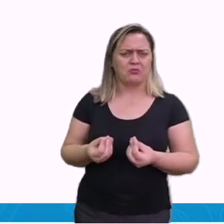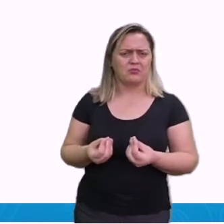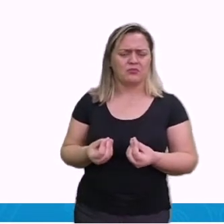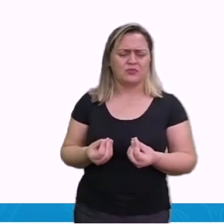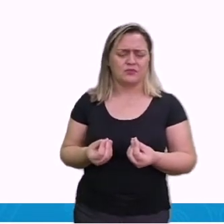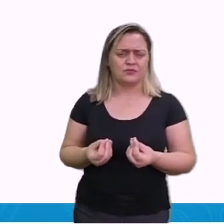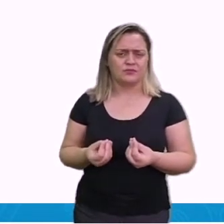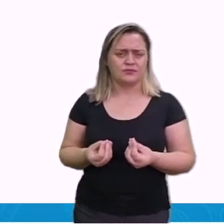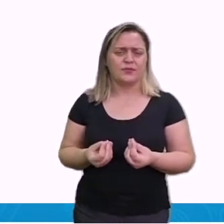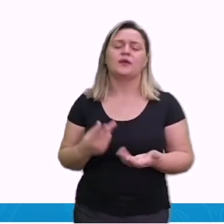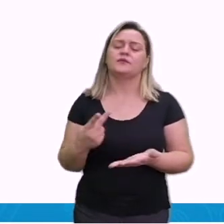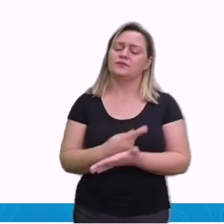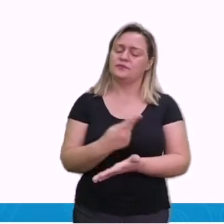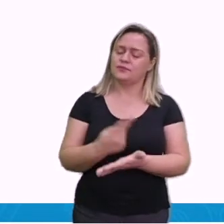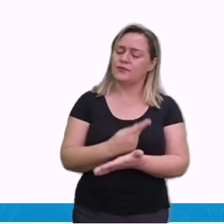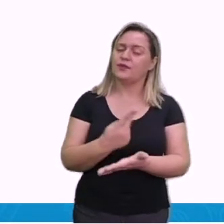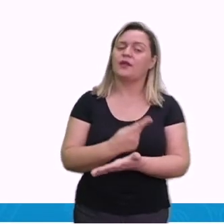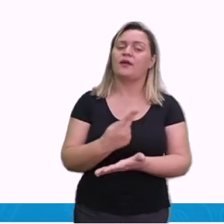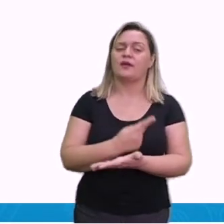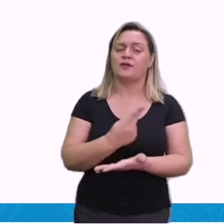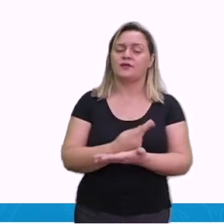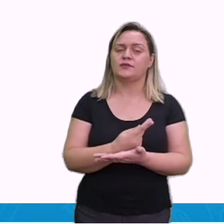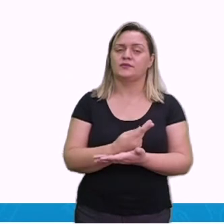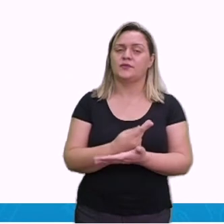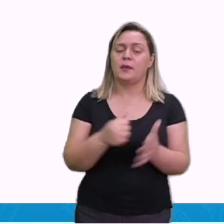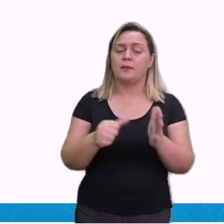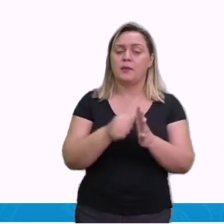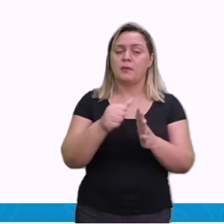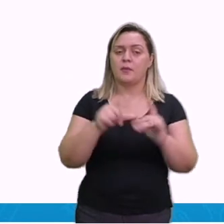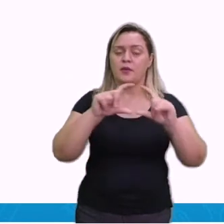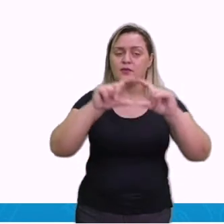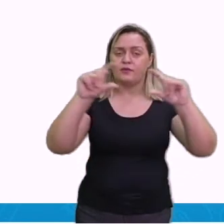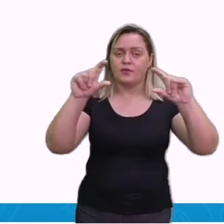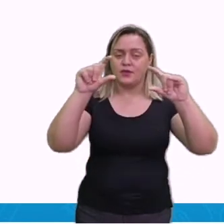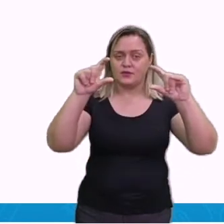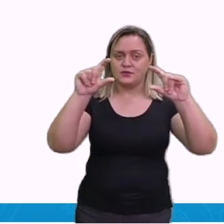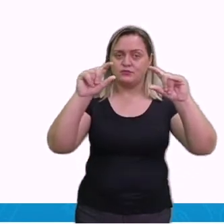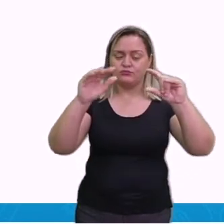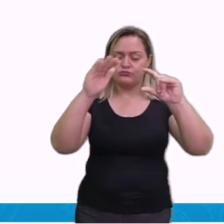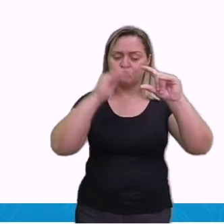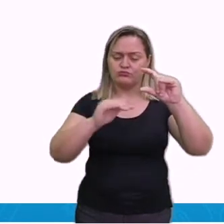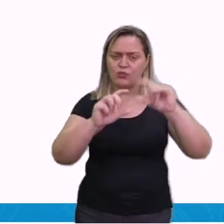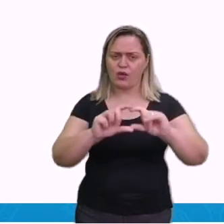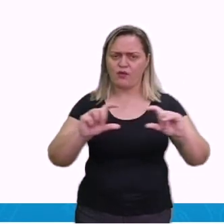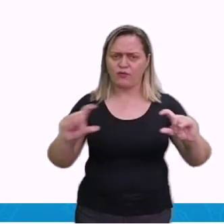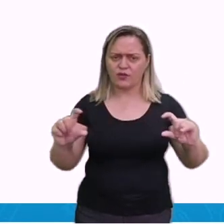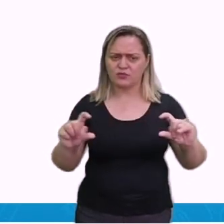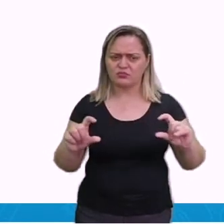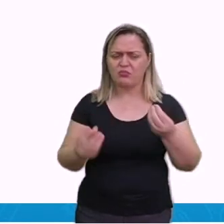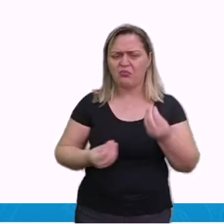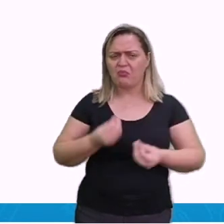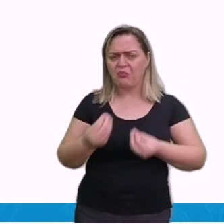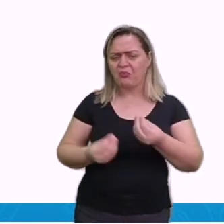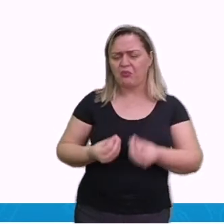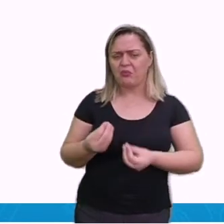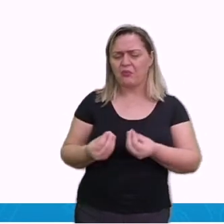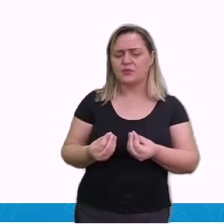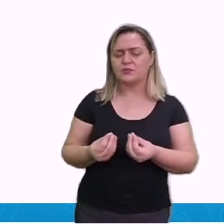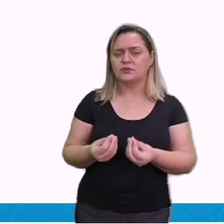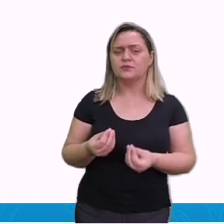A casas pegou fogo e ficou toda destruída. Ah, ficou estranho, né?